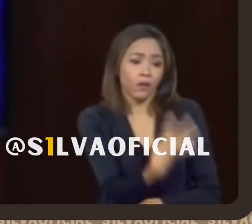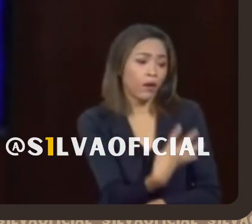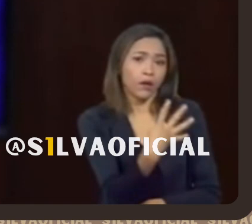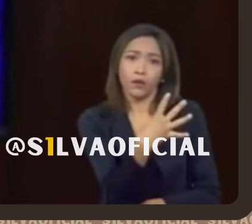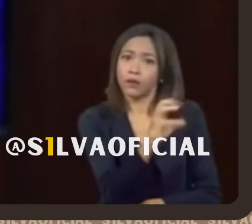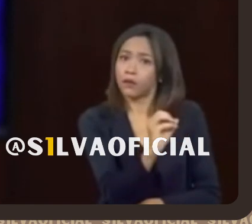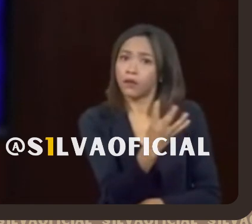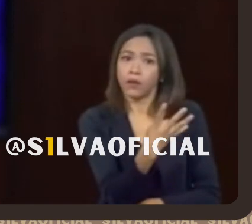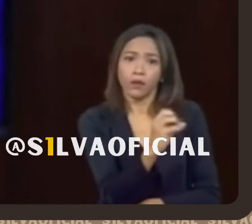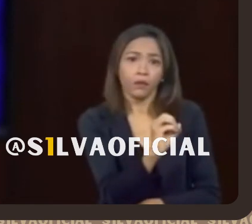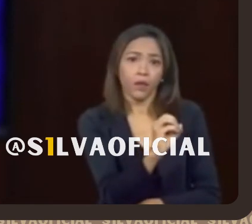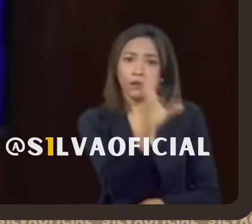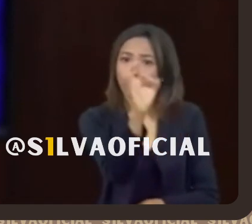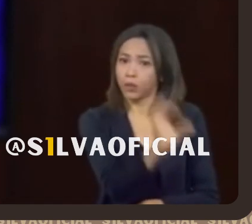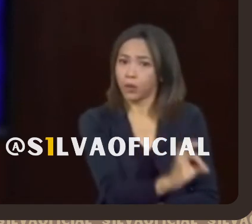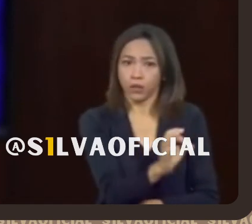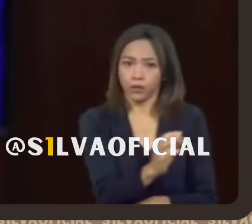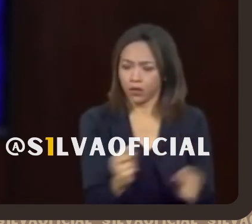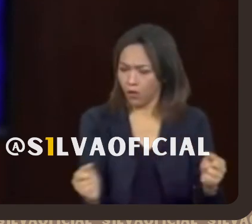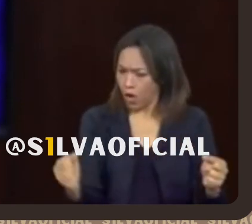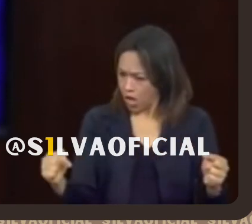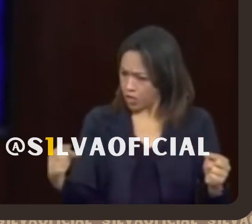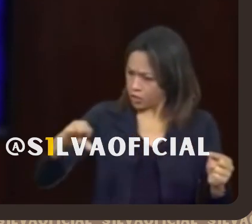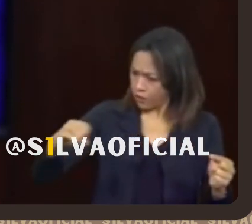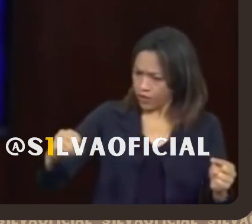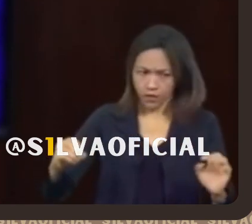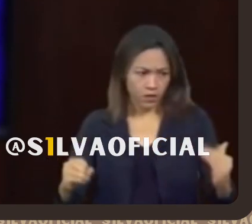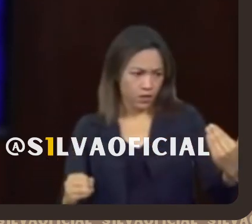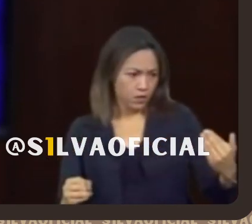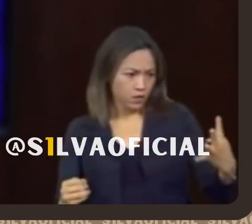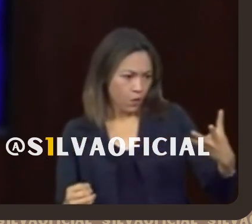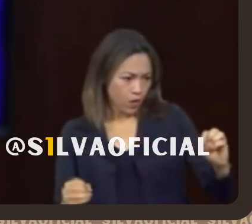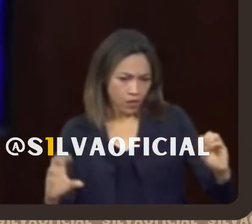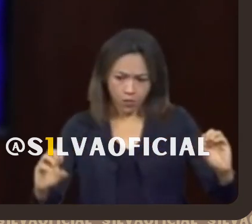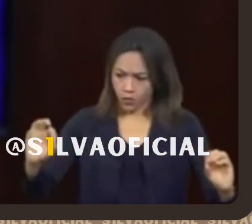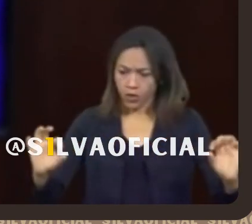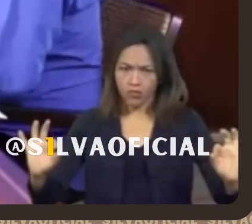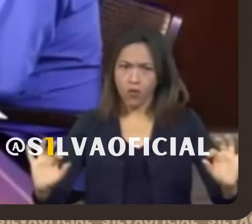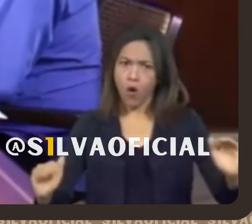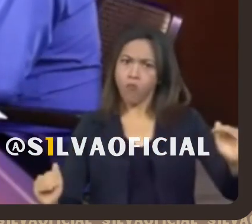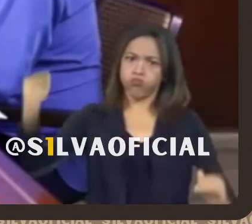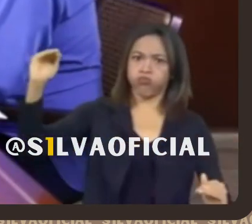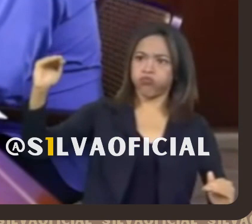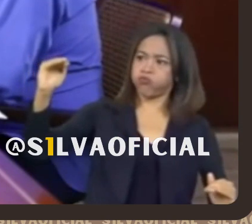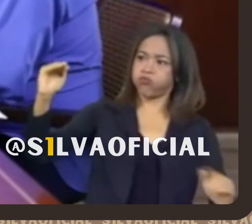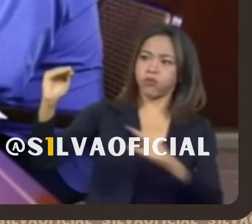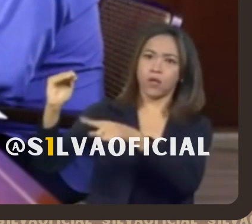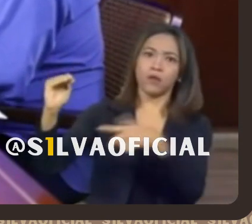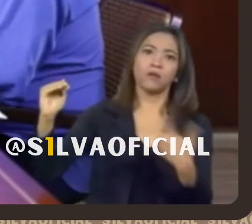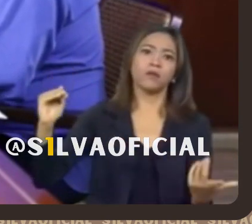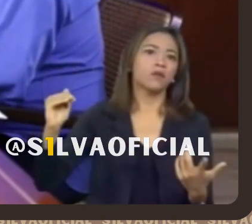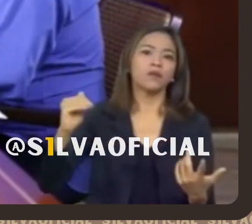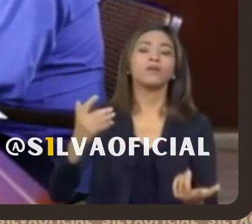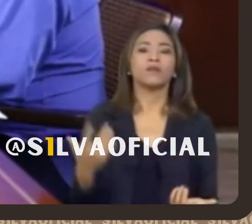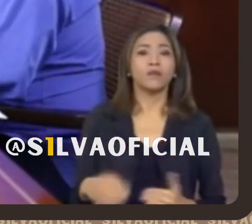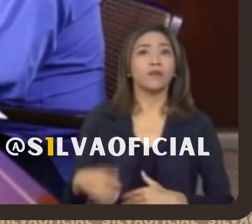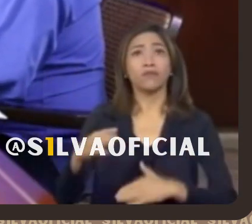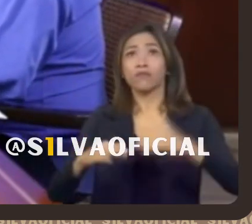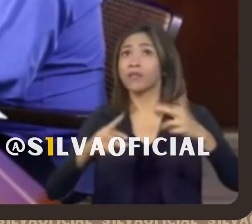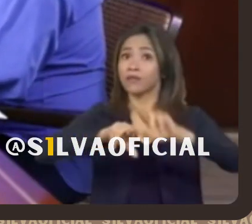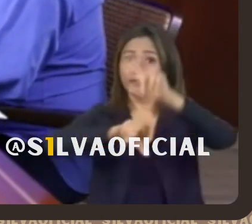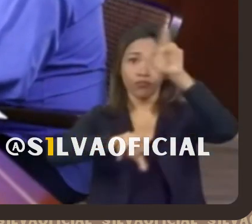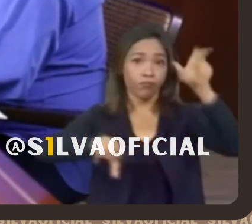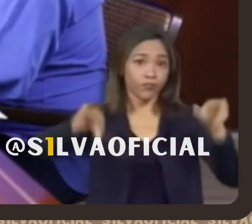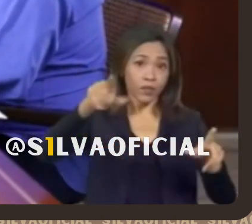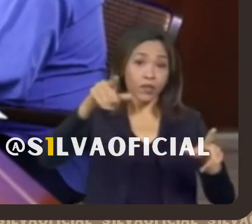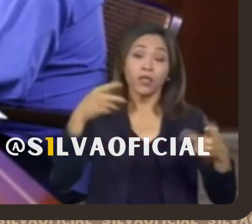repan é muito grande para os estádios pant portanto eu acho que o maior esforço é garantir que todo o aluno do ensino médio brasileiro que esteja no terceiro ano concluindo se inscreva